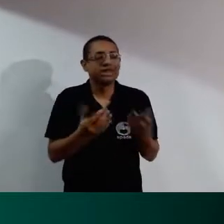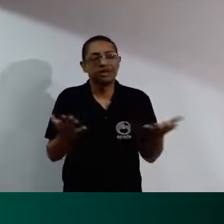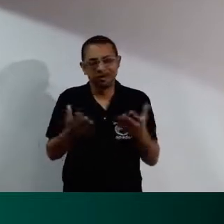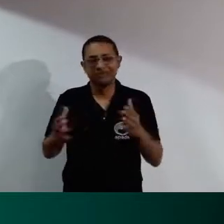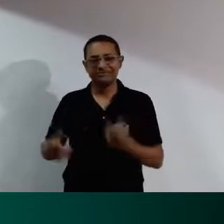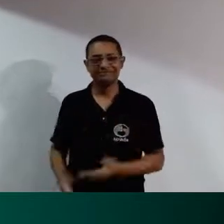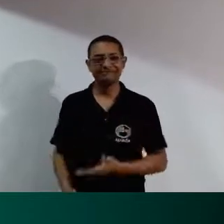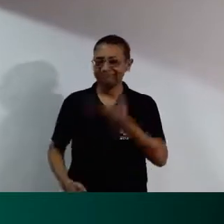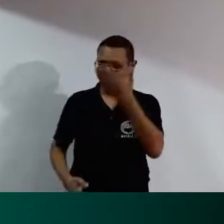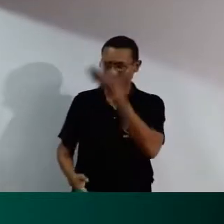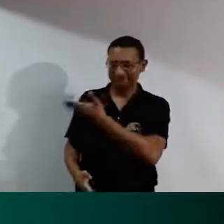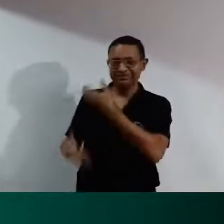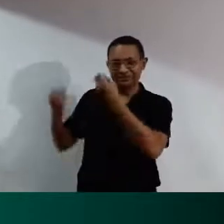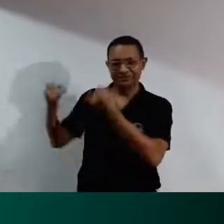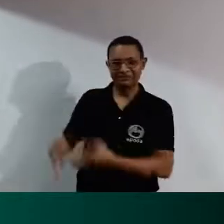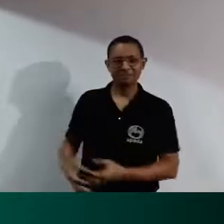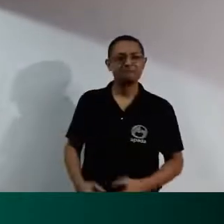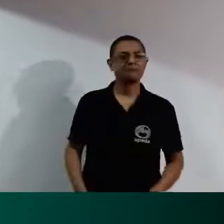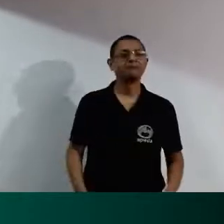vim